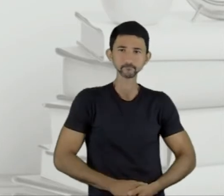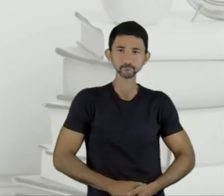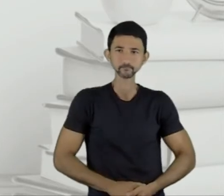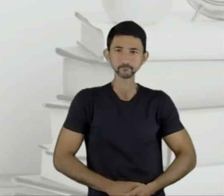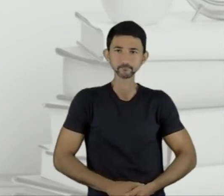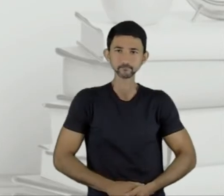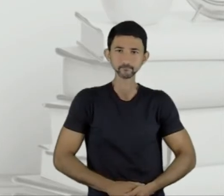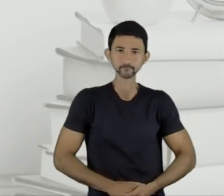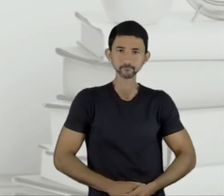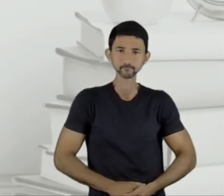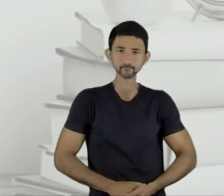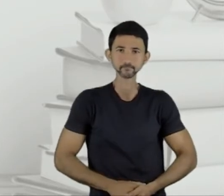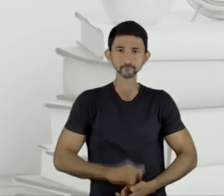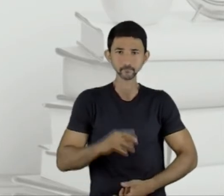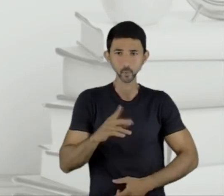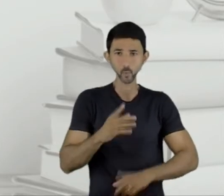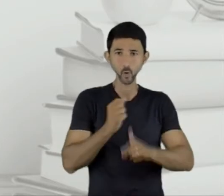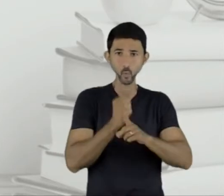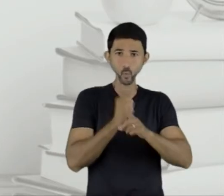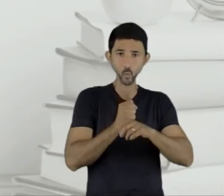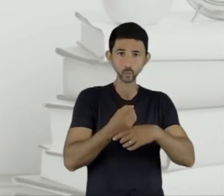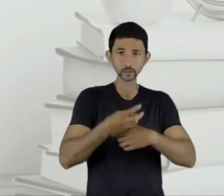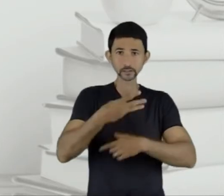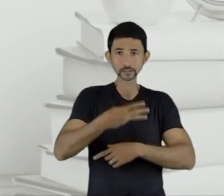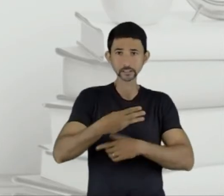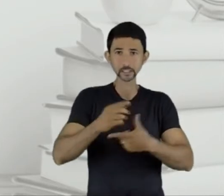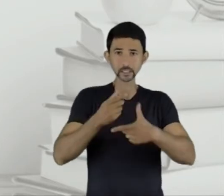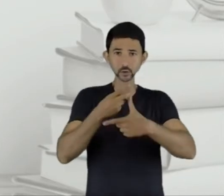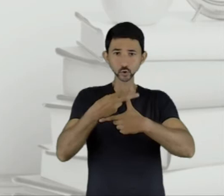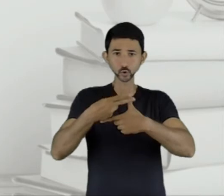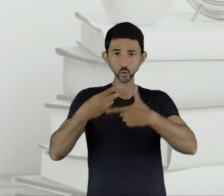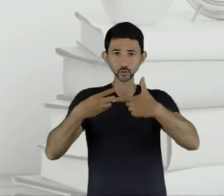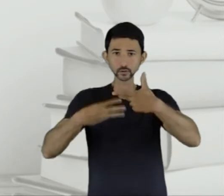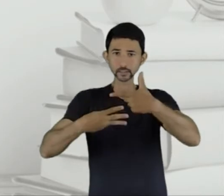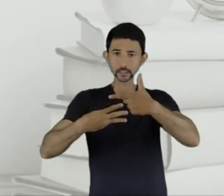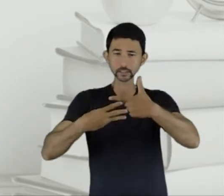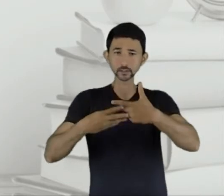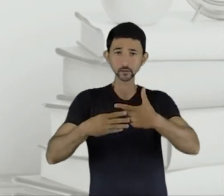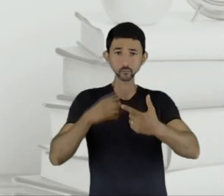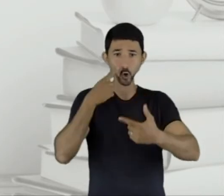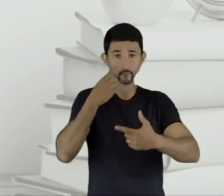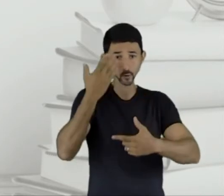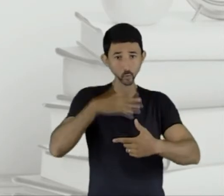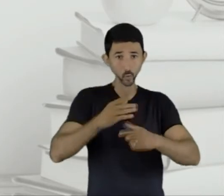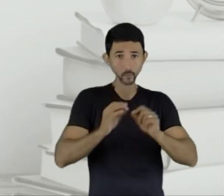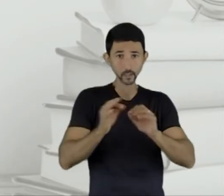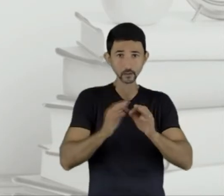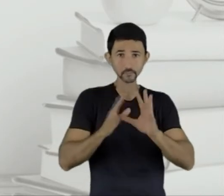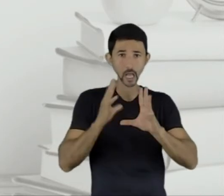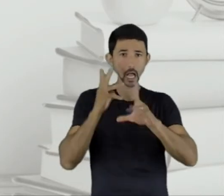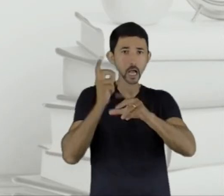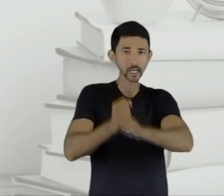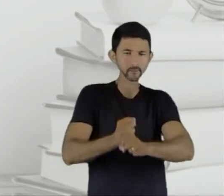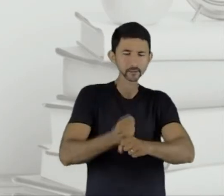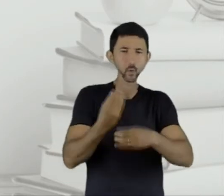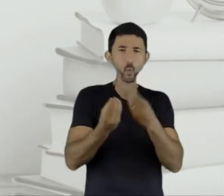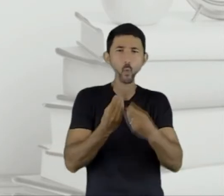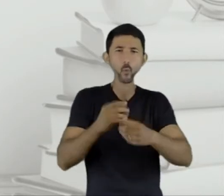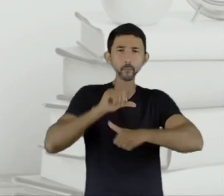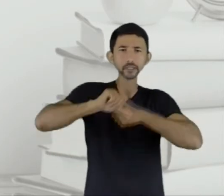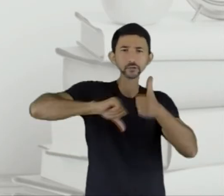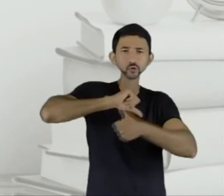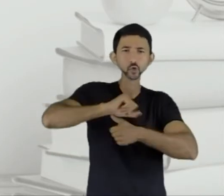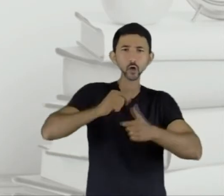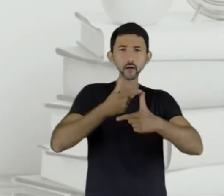certo? Você pode, no caso, verificar como é que faz essa transformação aí, fazendo uma revisão. Como é que se transforma